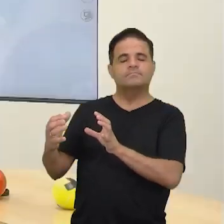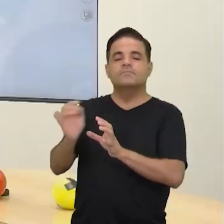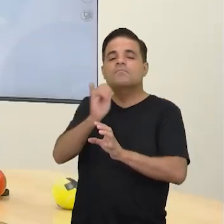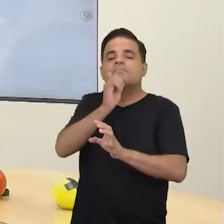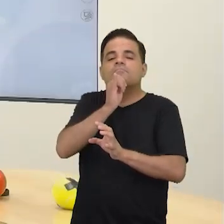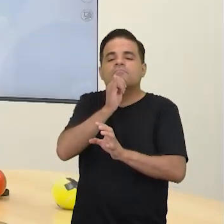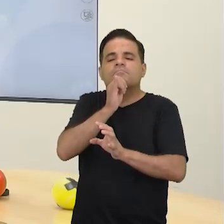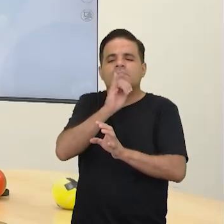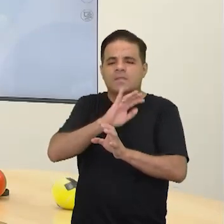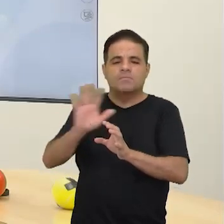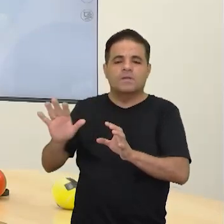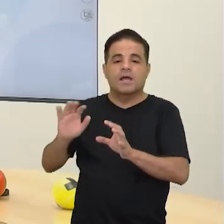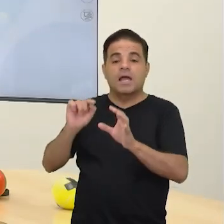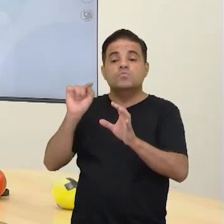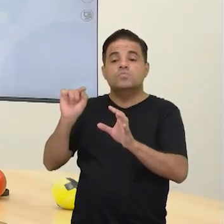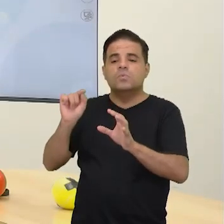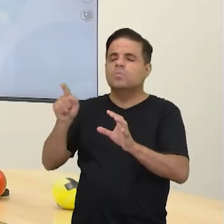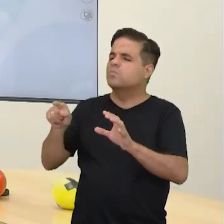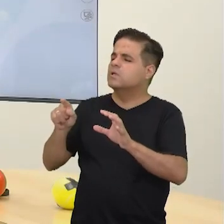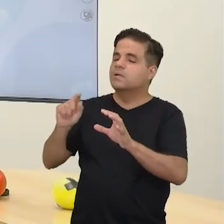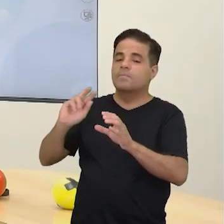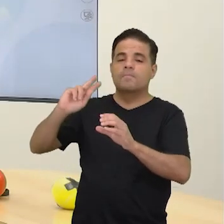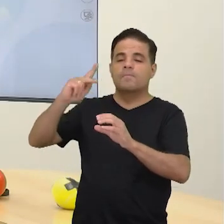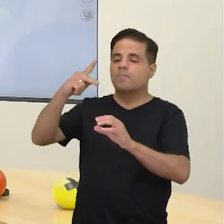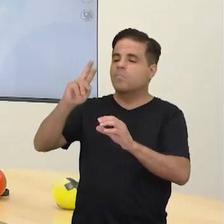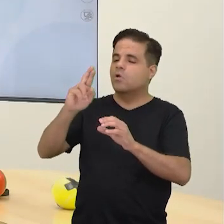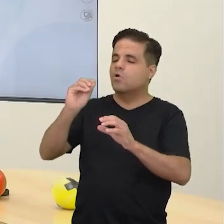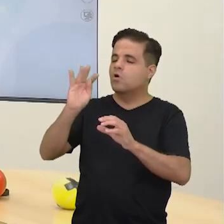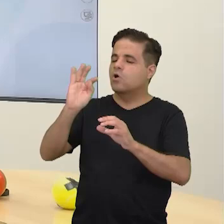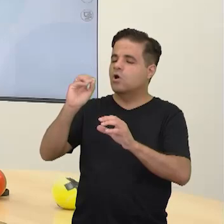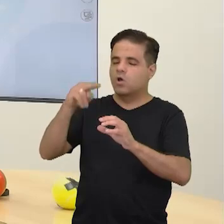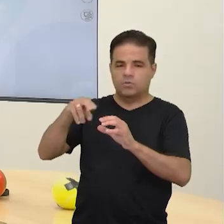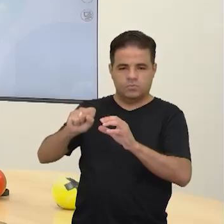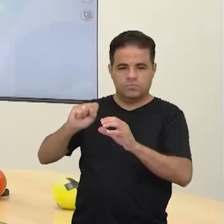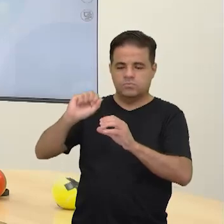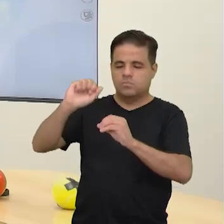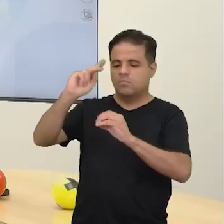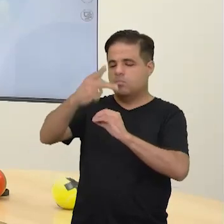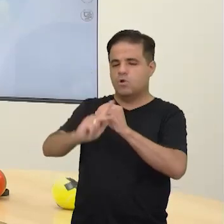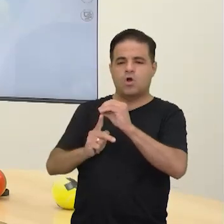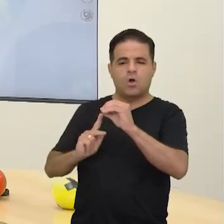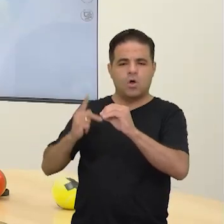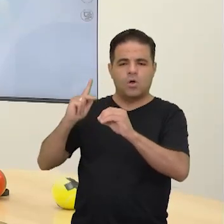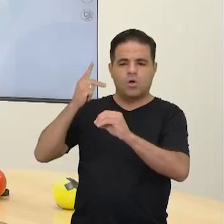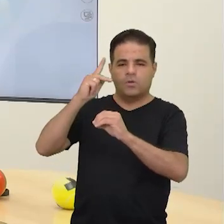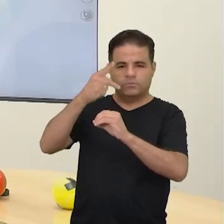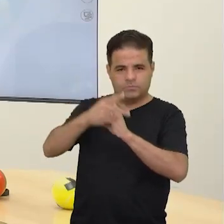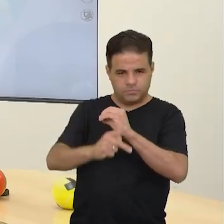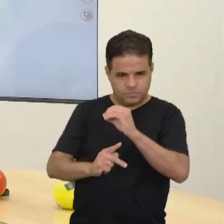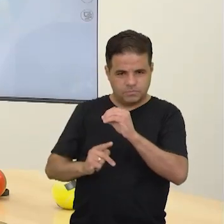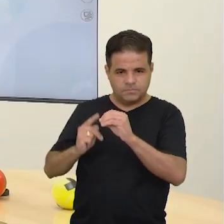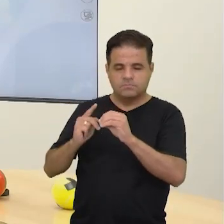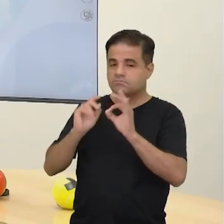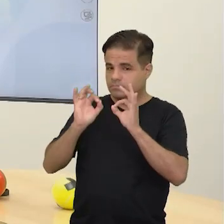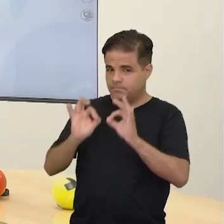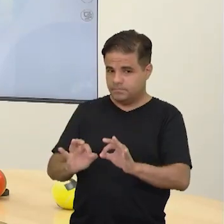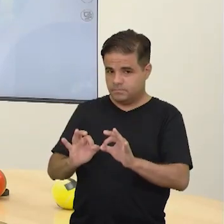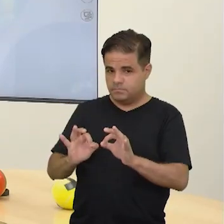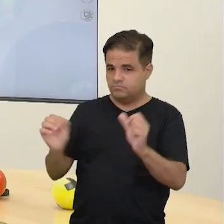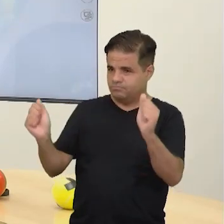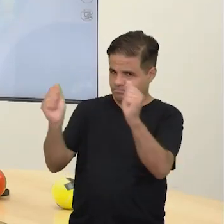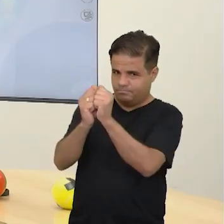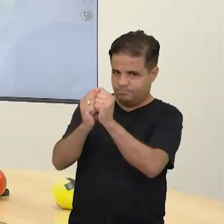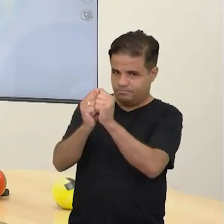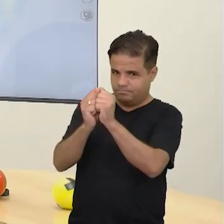né? Aqui seria um próton. Certo? 2 quark up e 1 quark down. Beleza? Tá aqui,